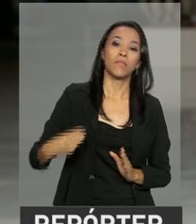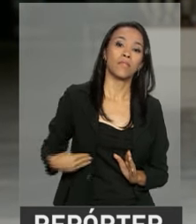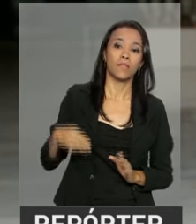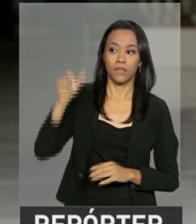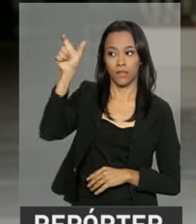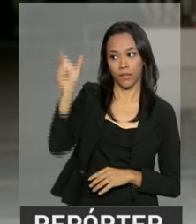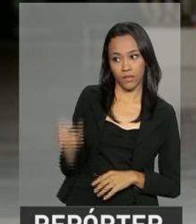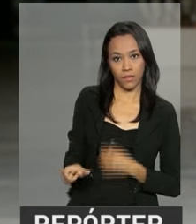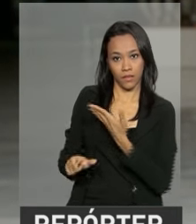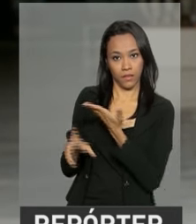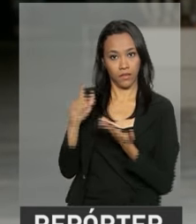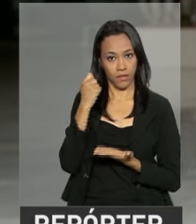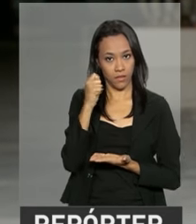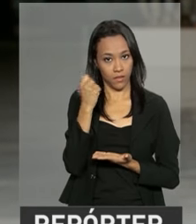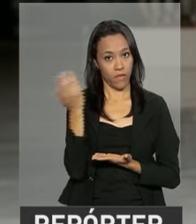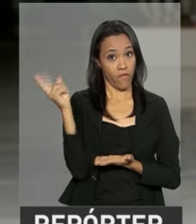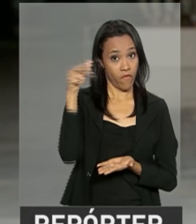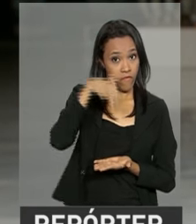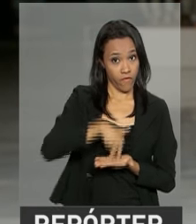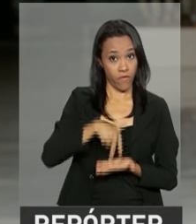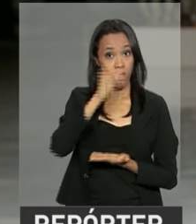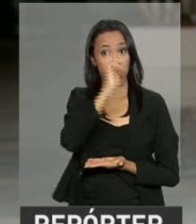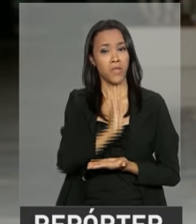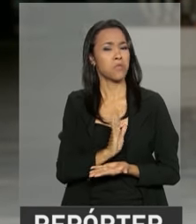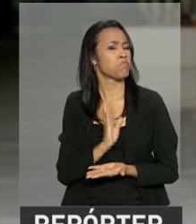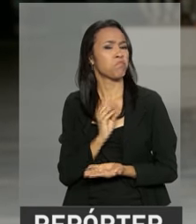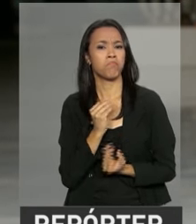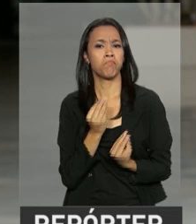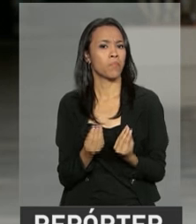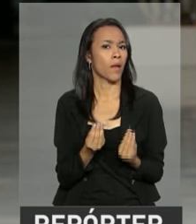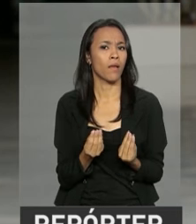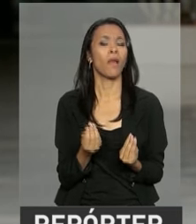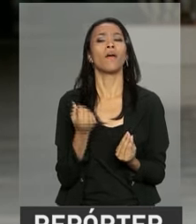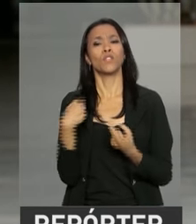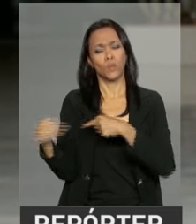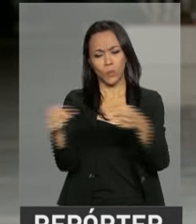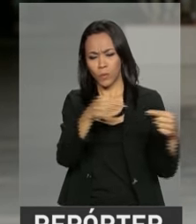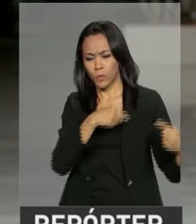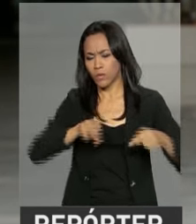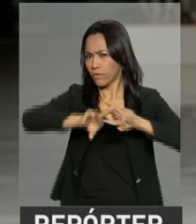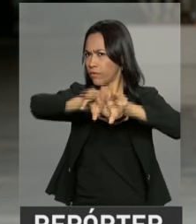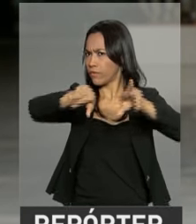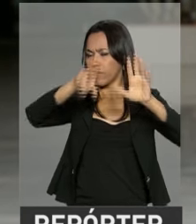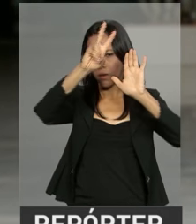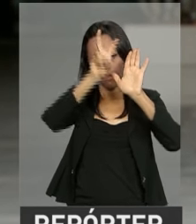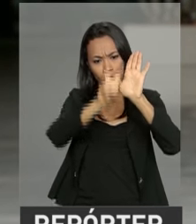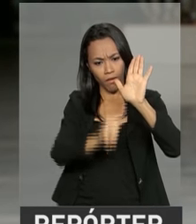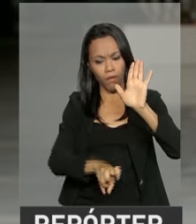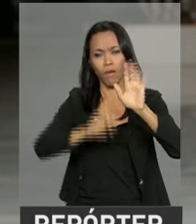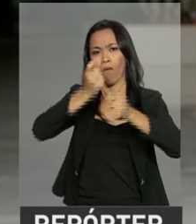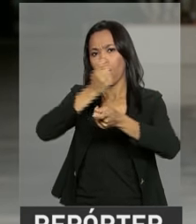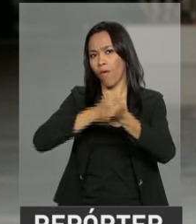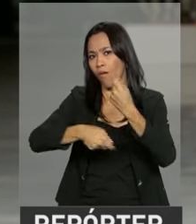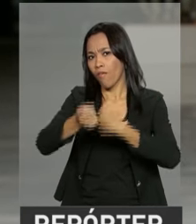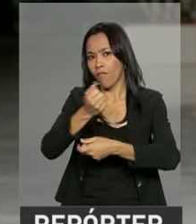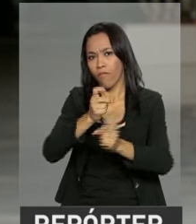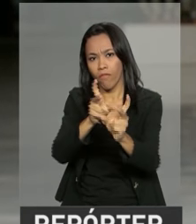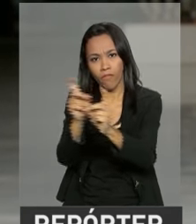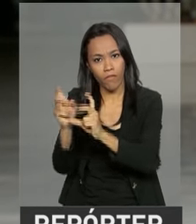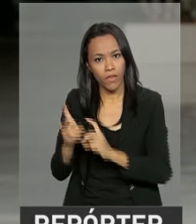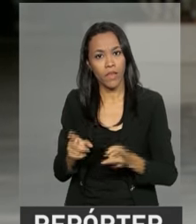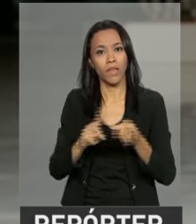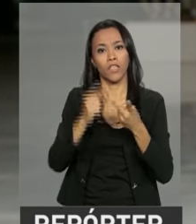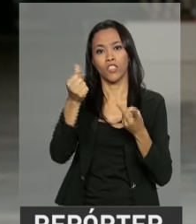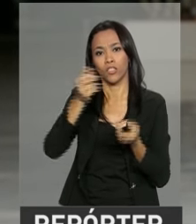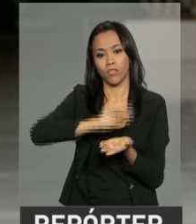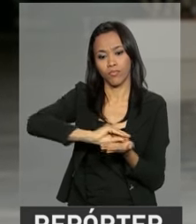exteriores da Argentina vem ao Brasil para discutir vários temas entre eles Comércio e investimentos